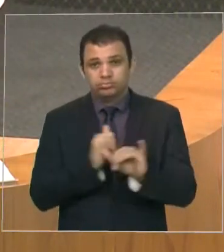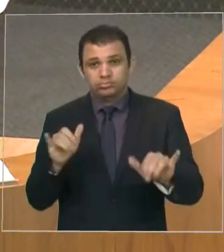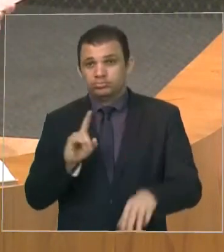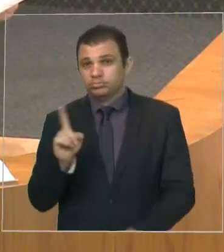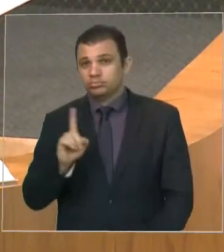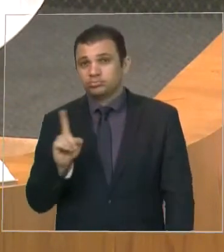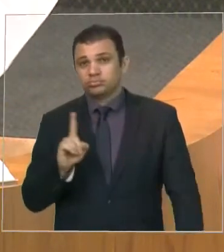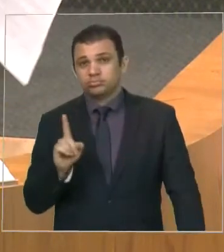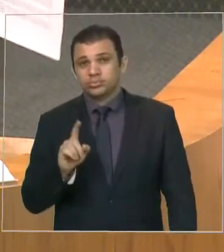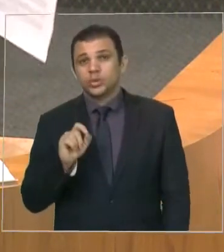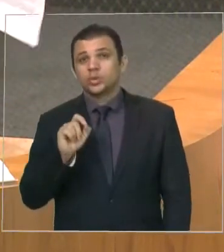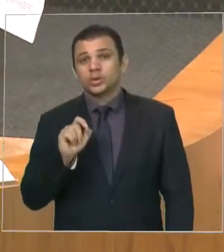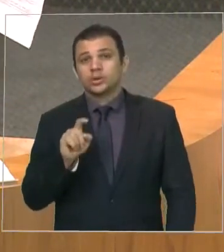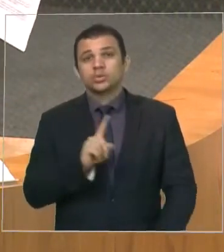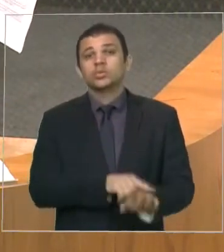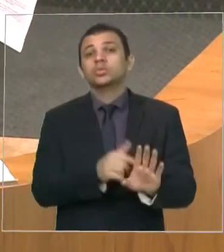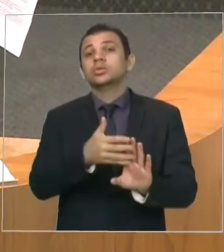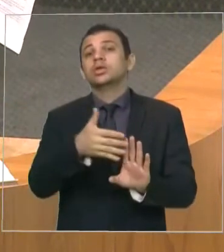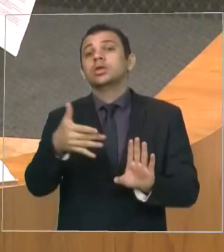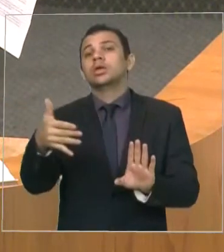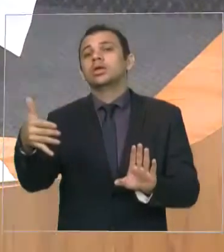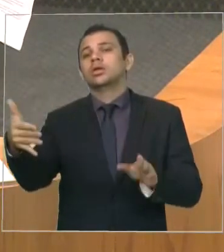diz o prazo